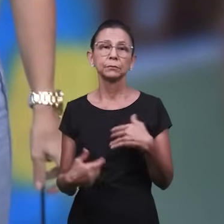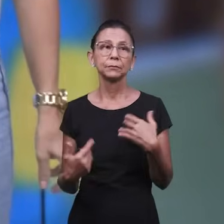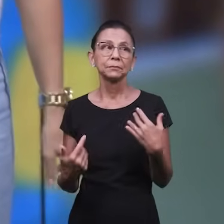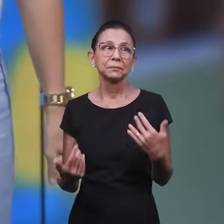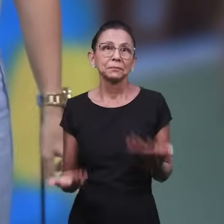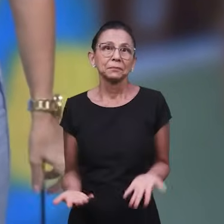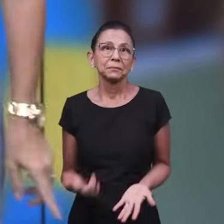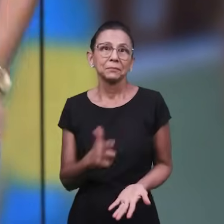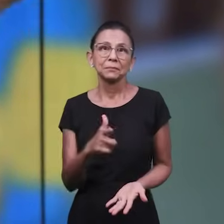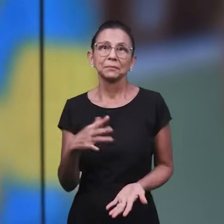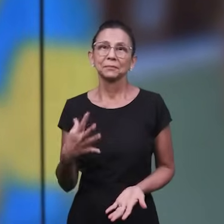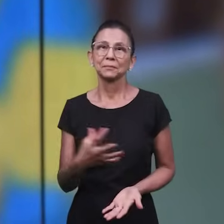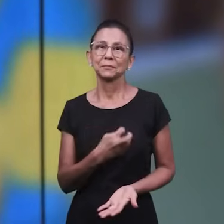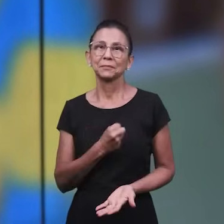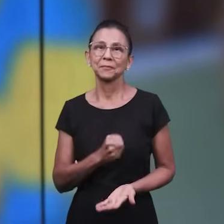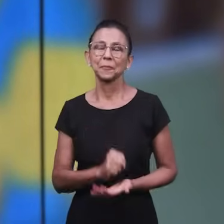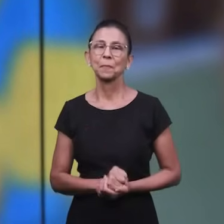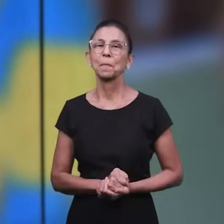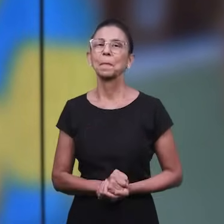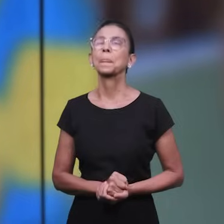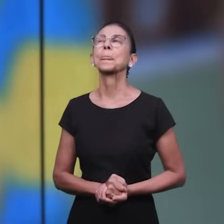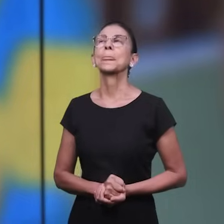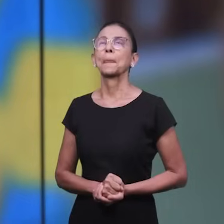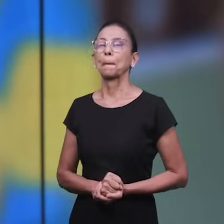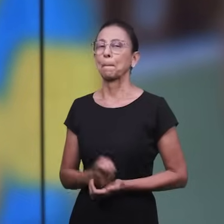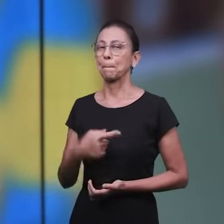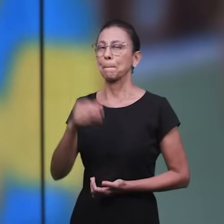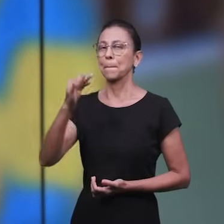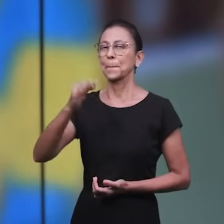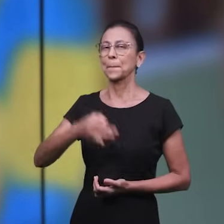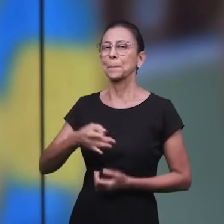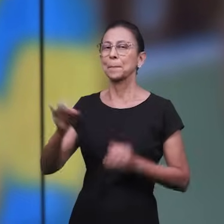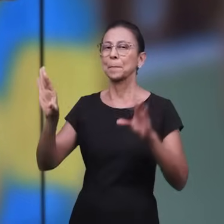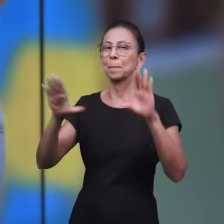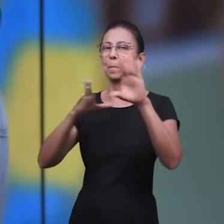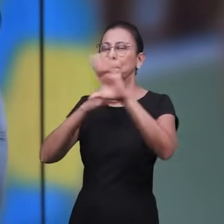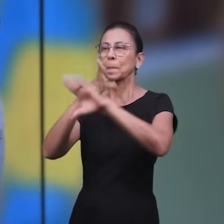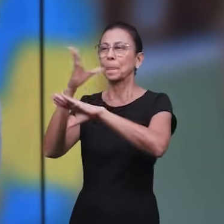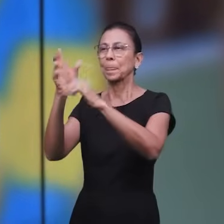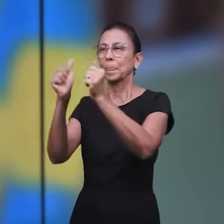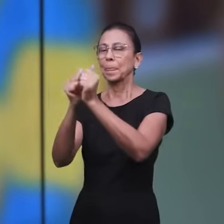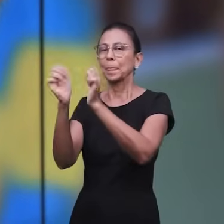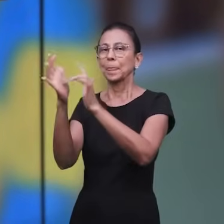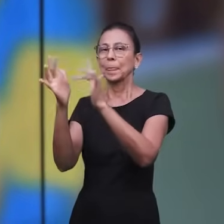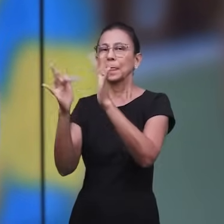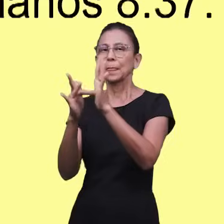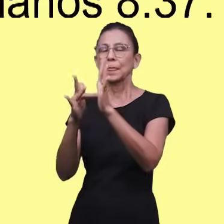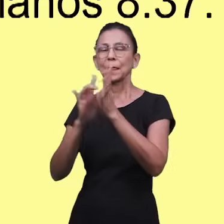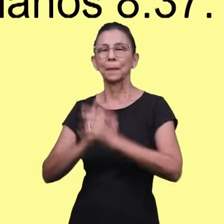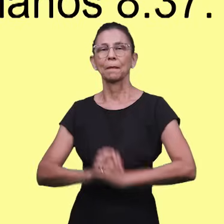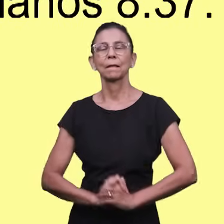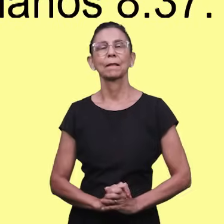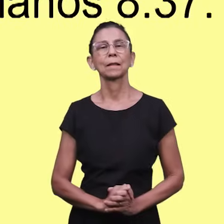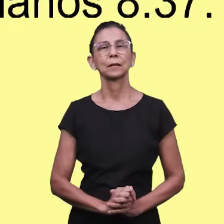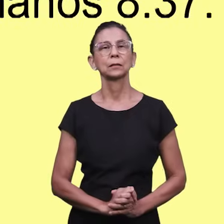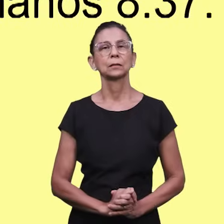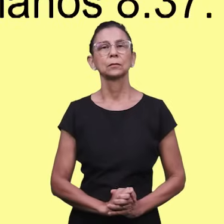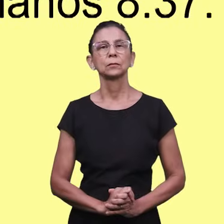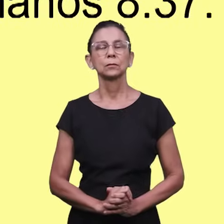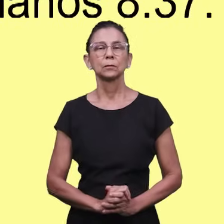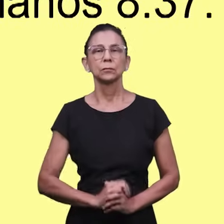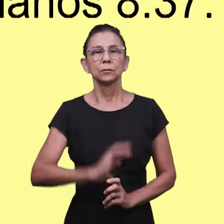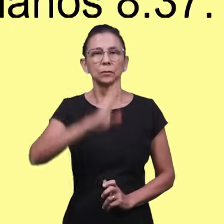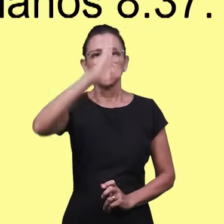temos a certeza de que moraremos com o Senhor na eternidade. A palavra lá em